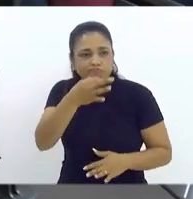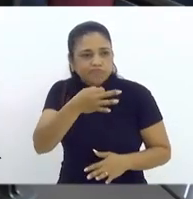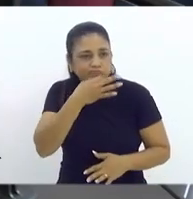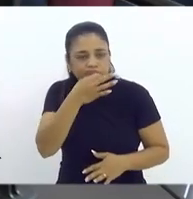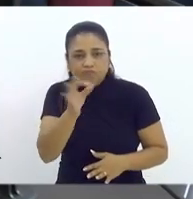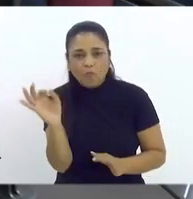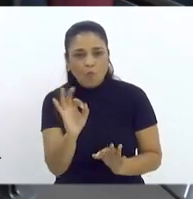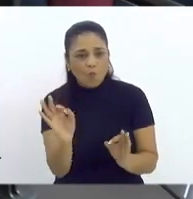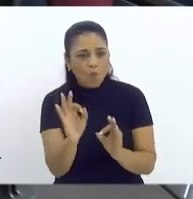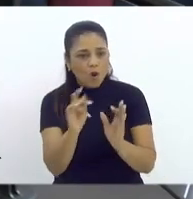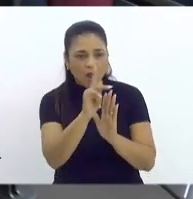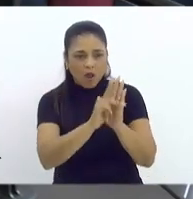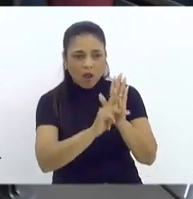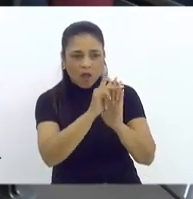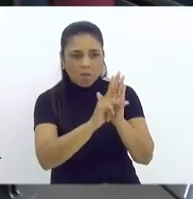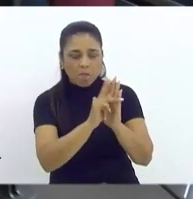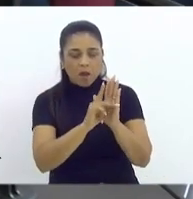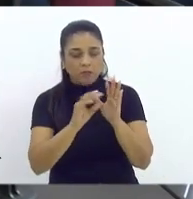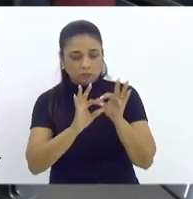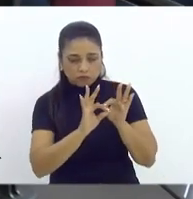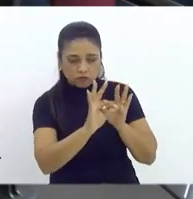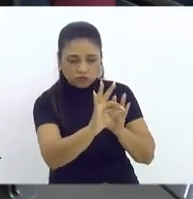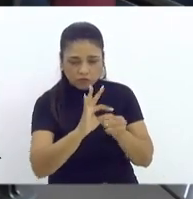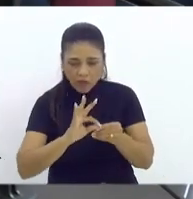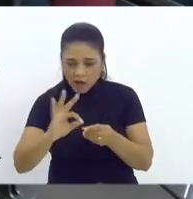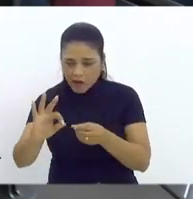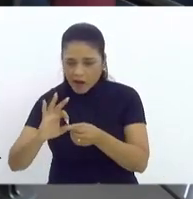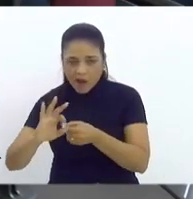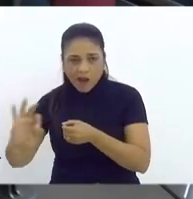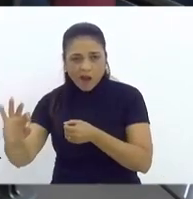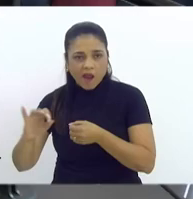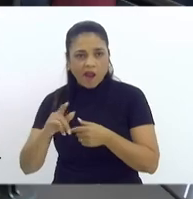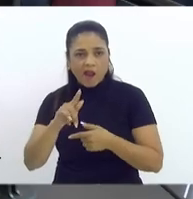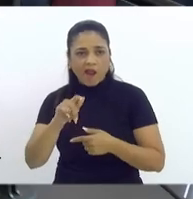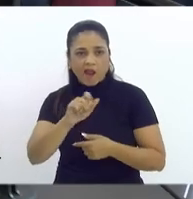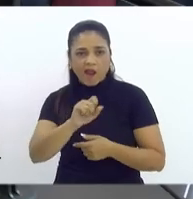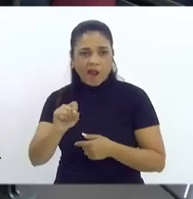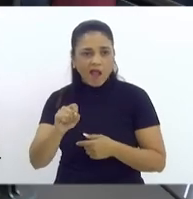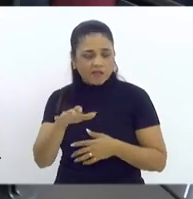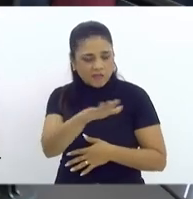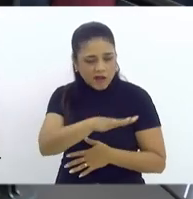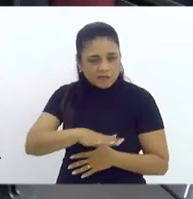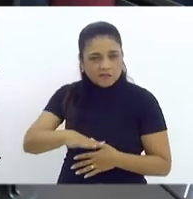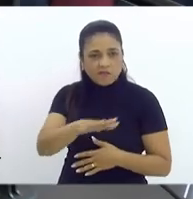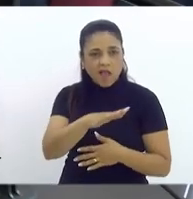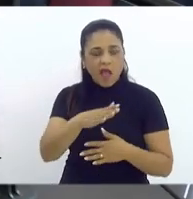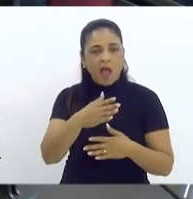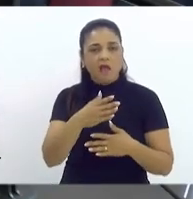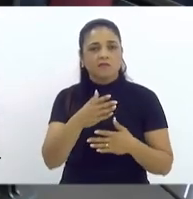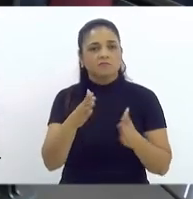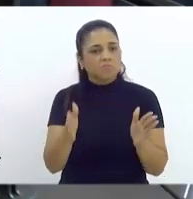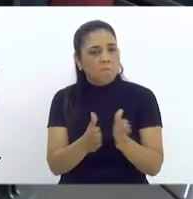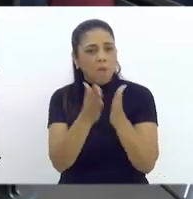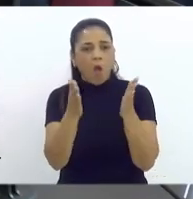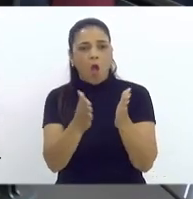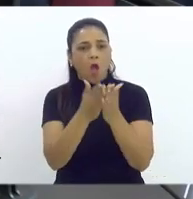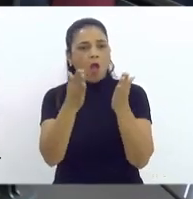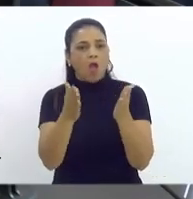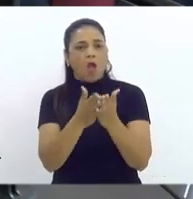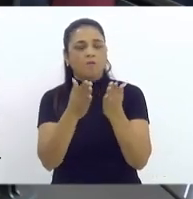plano de colocar o gás para todos, aquelas áreas carentes, um plano de uma tarifa